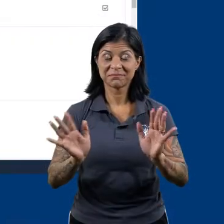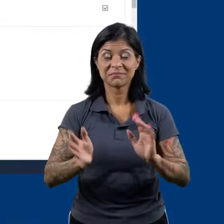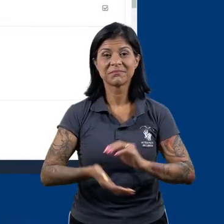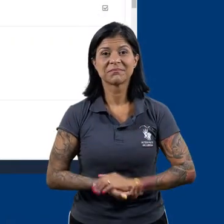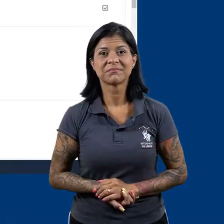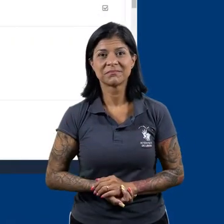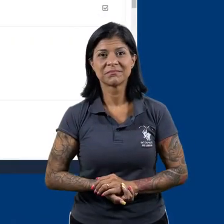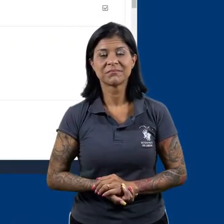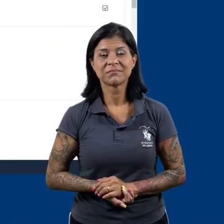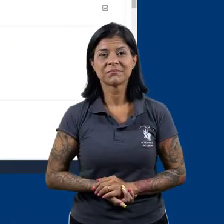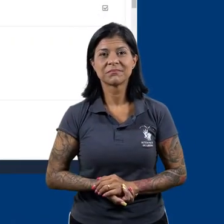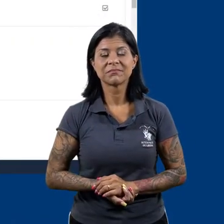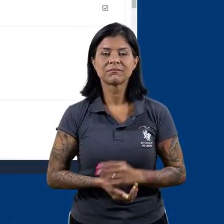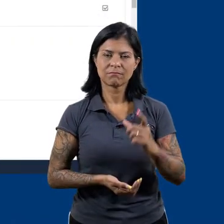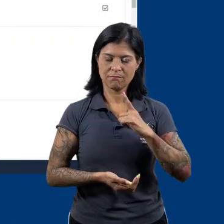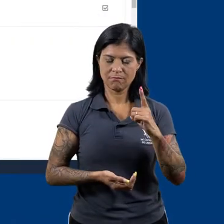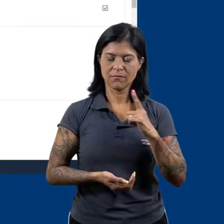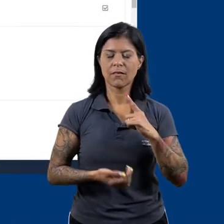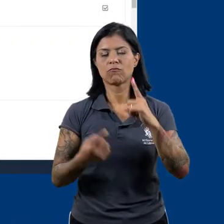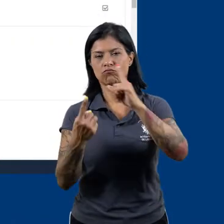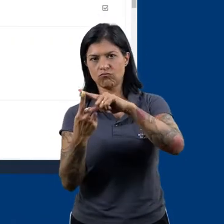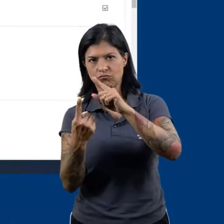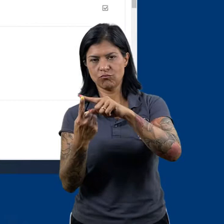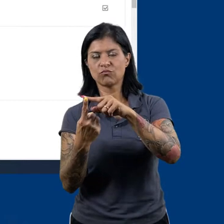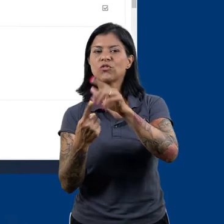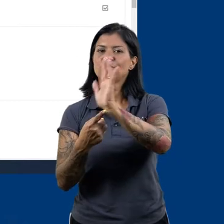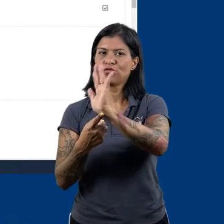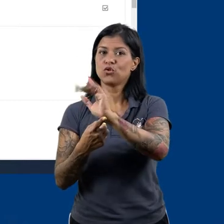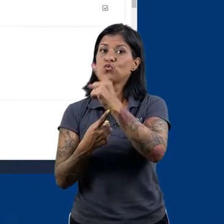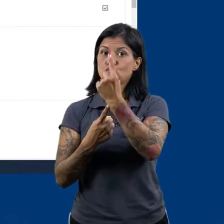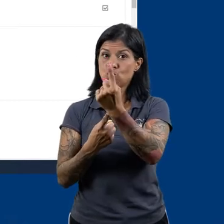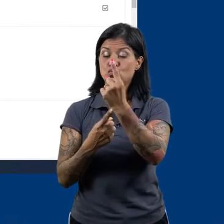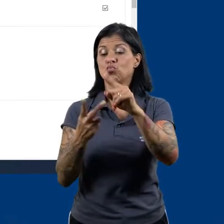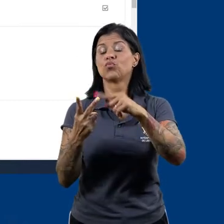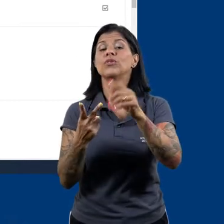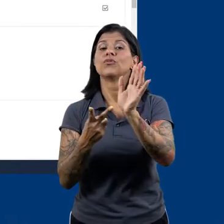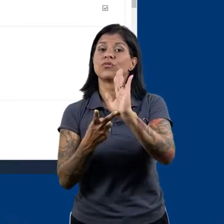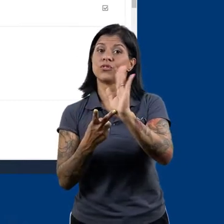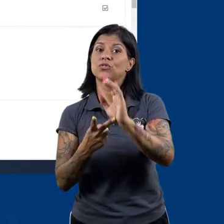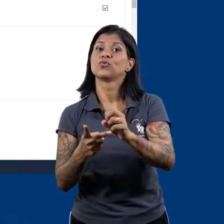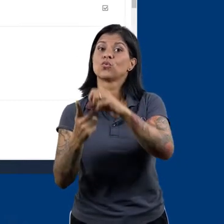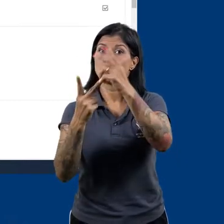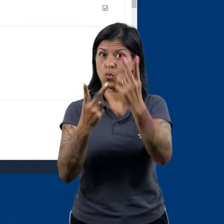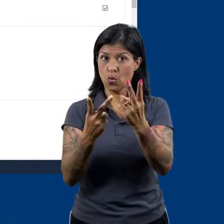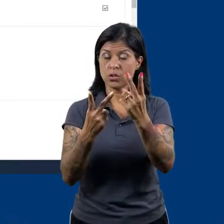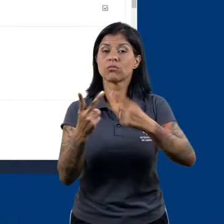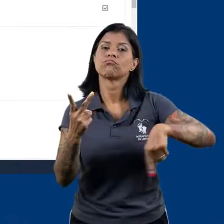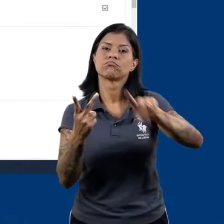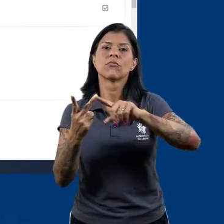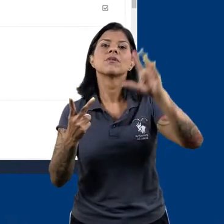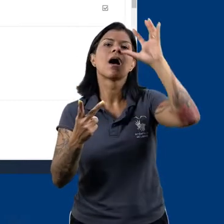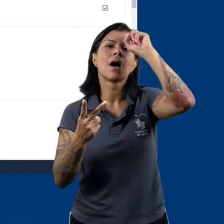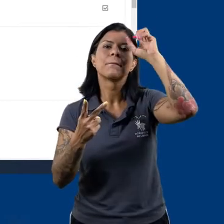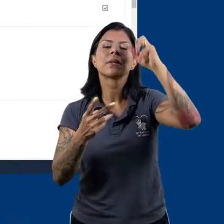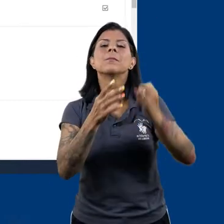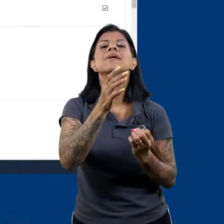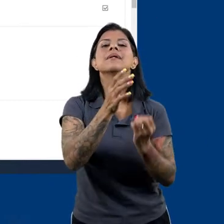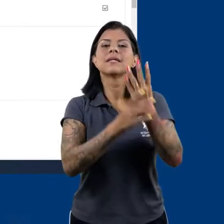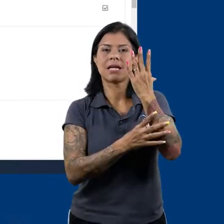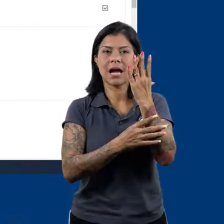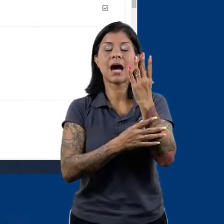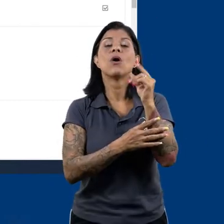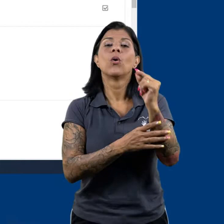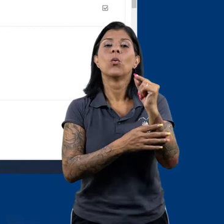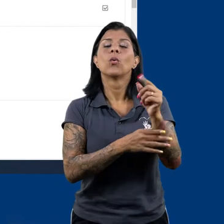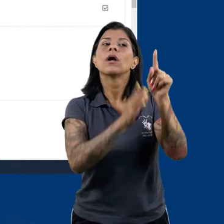o Olá as partes 1 e 2 essa série de vídeos Nós aprendemos a criar uma